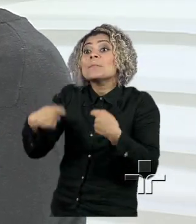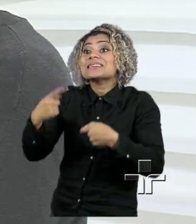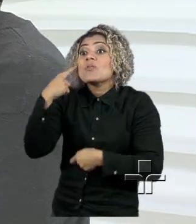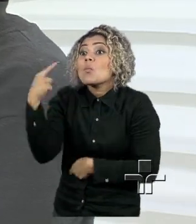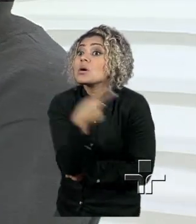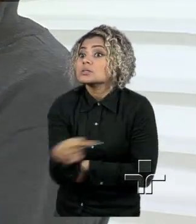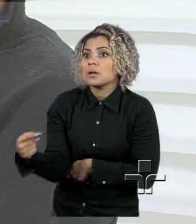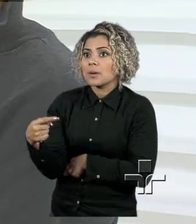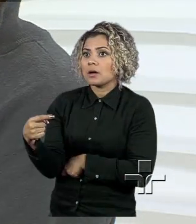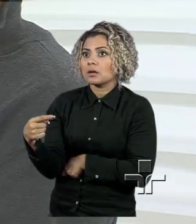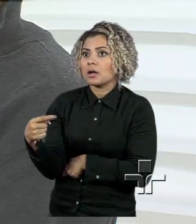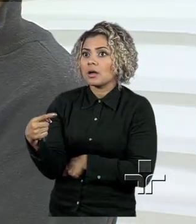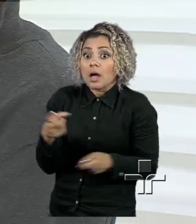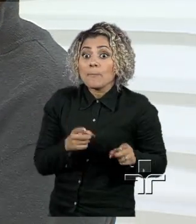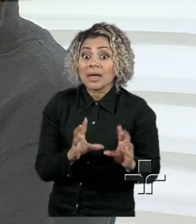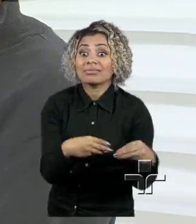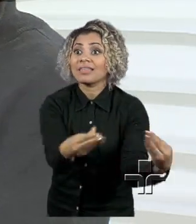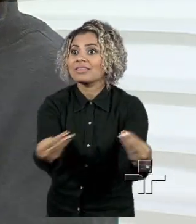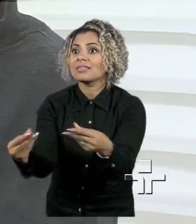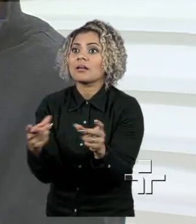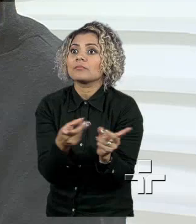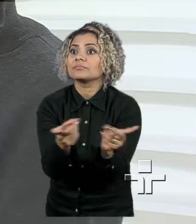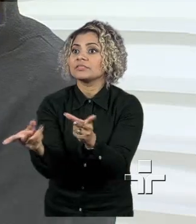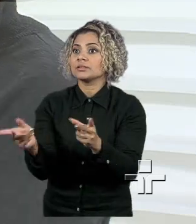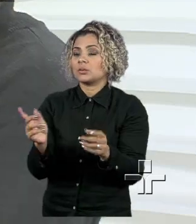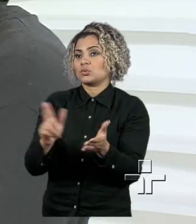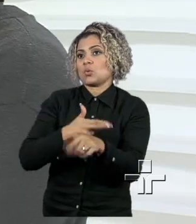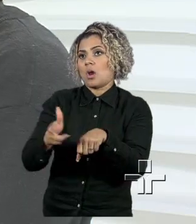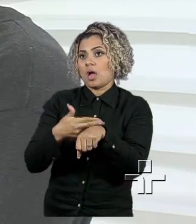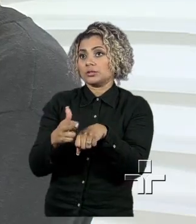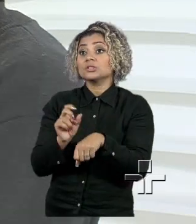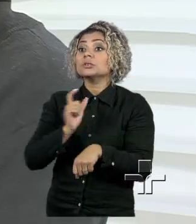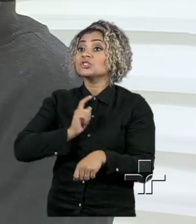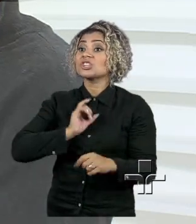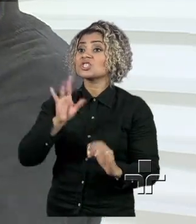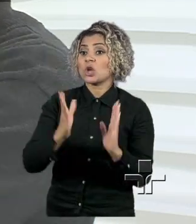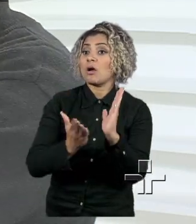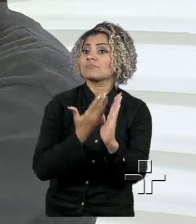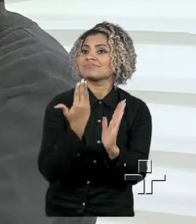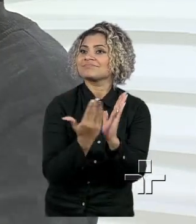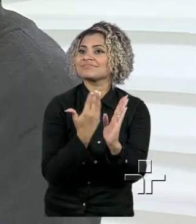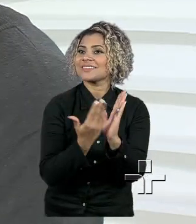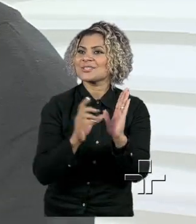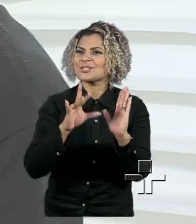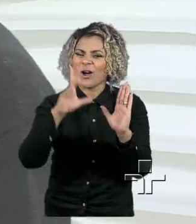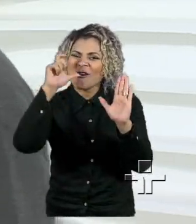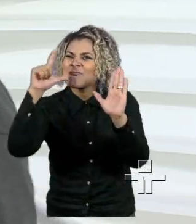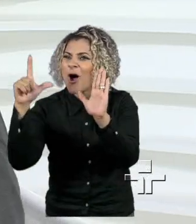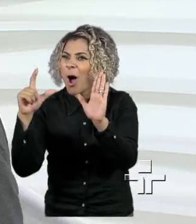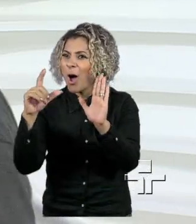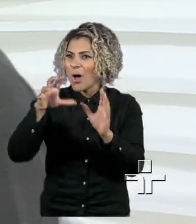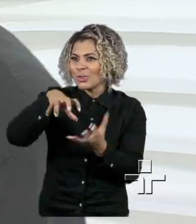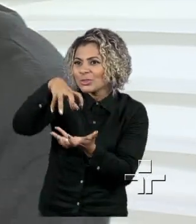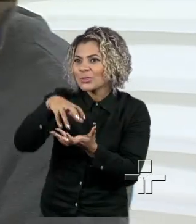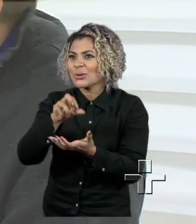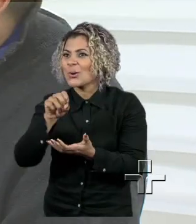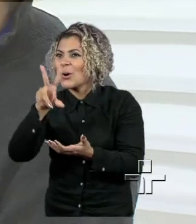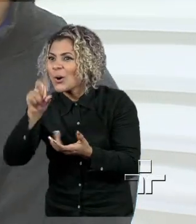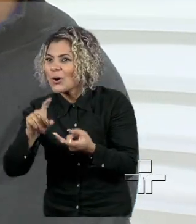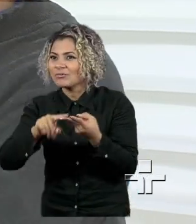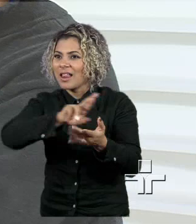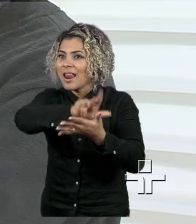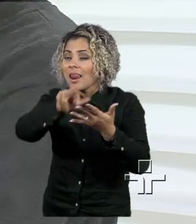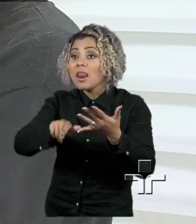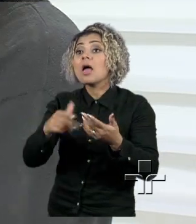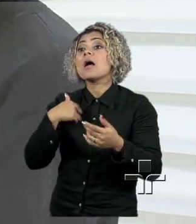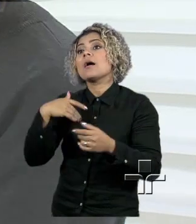Quando eu levei para o fabricante que fazia os chocolates, porque eu tinha só um catálogo, né? E coloquei todas as revendedoras lá da empresa dos meus pais